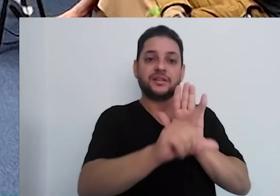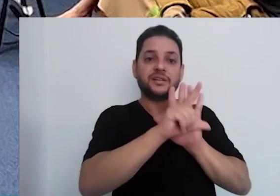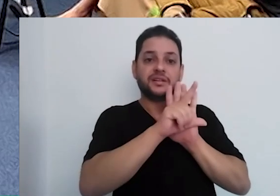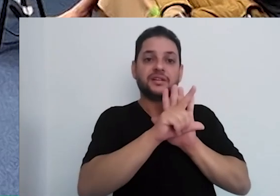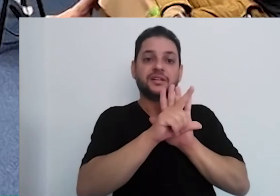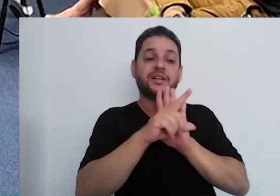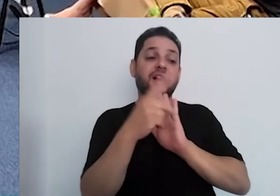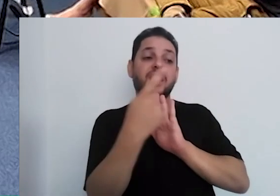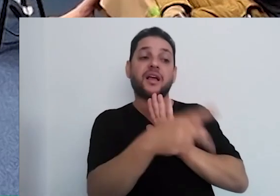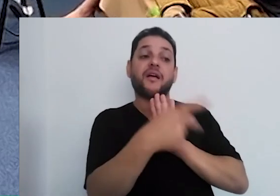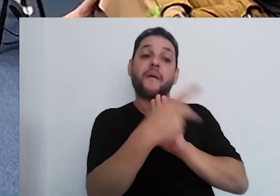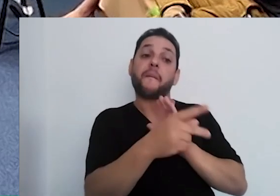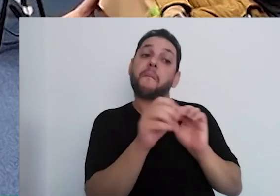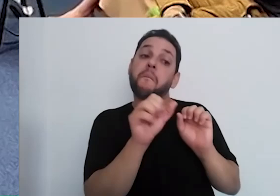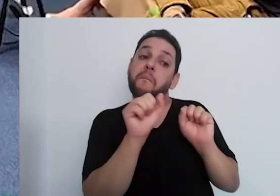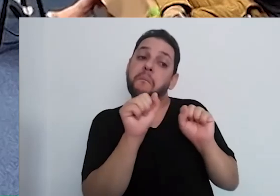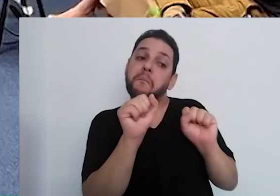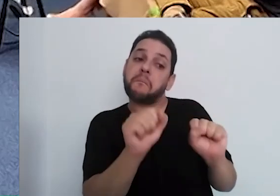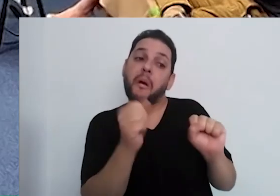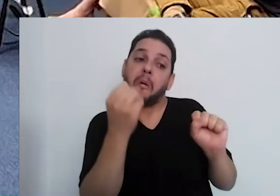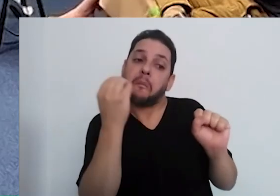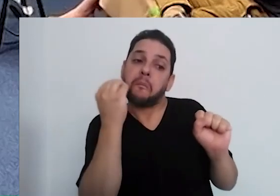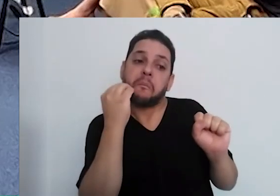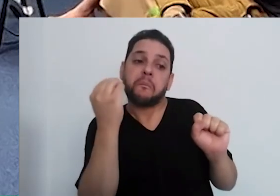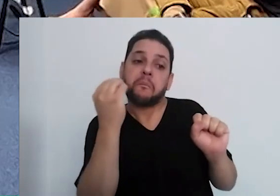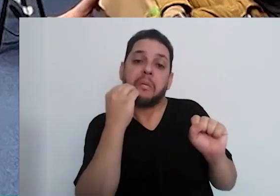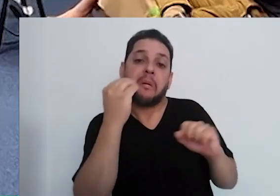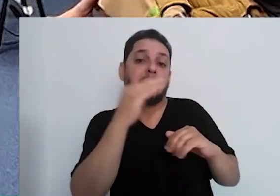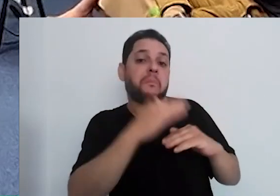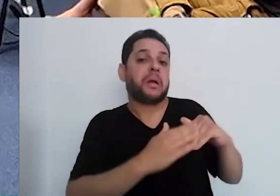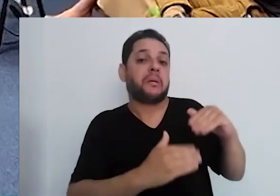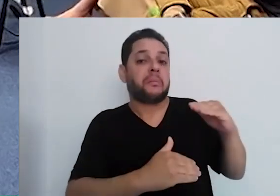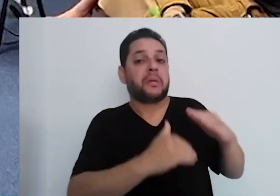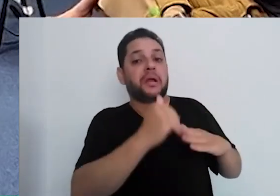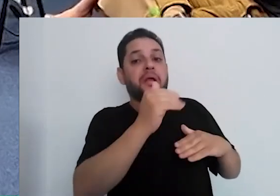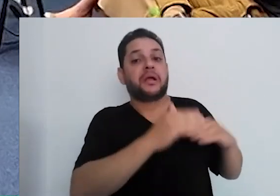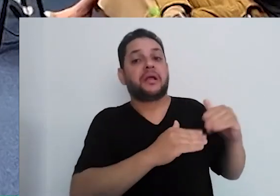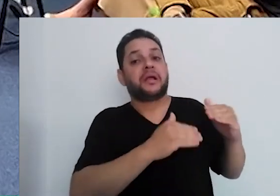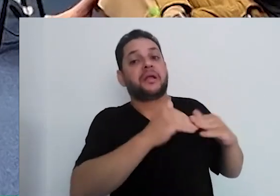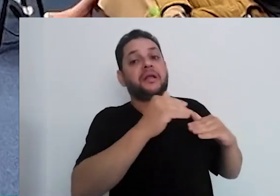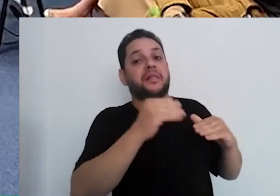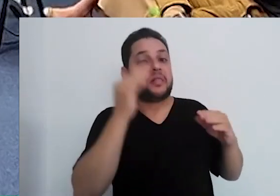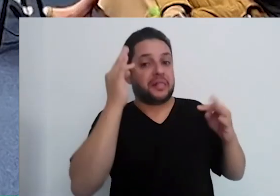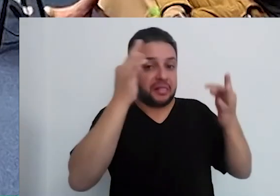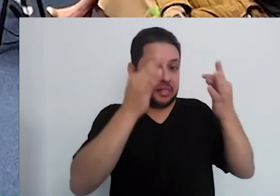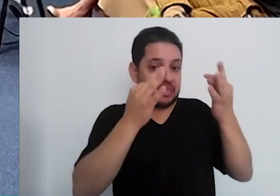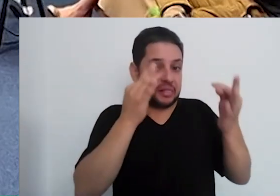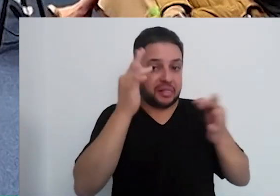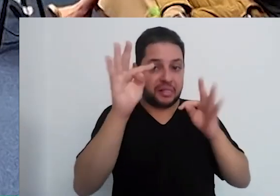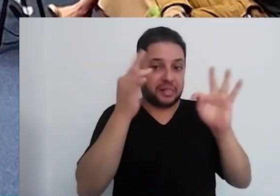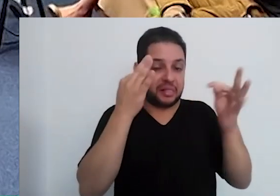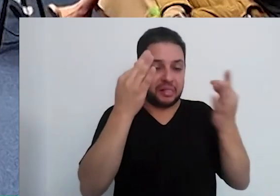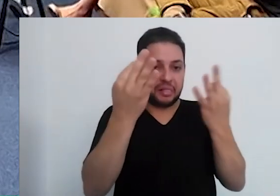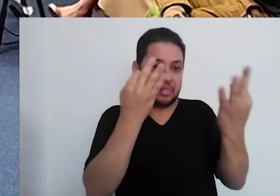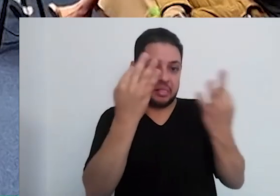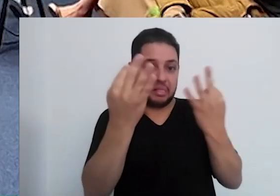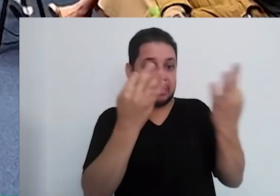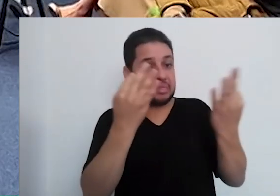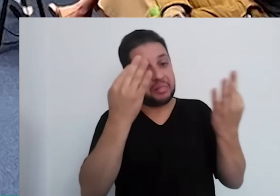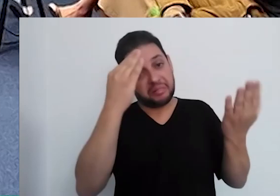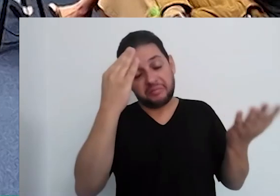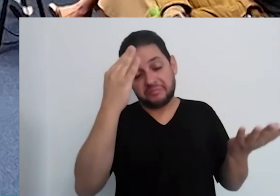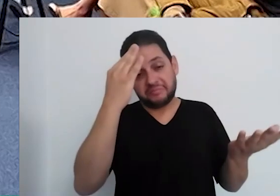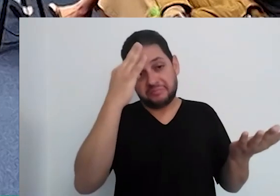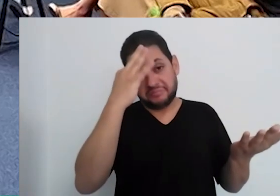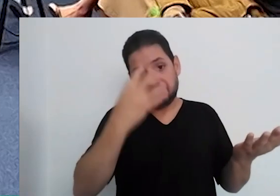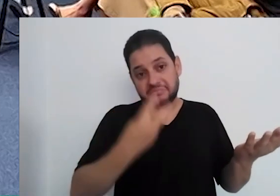prática gente tá escrito assim uma suposta prática terapêutica falei esse artigo vai passar assim mas enfim é um movimento que